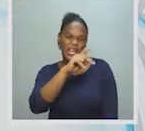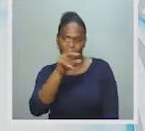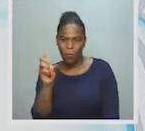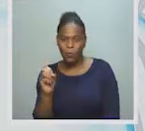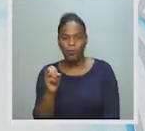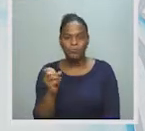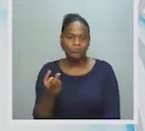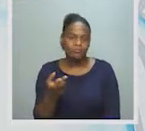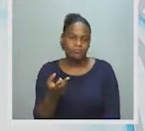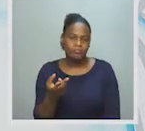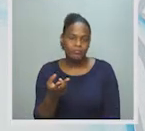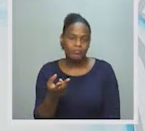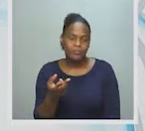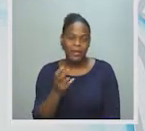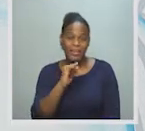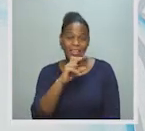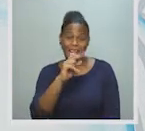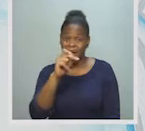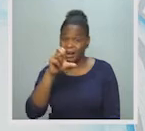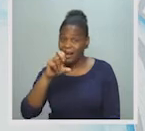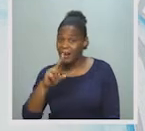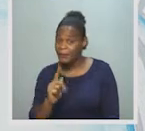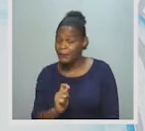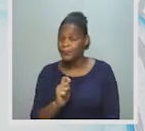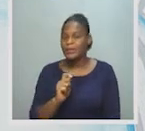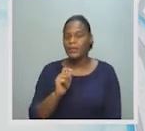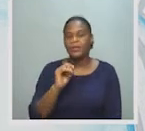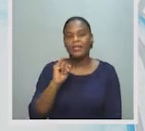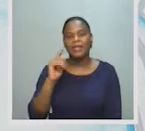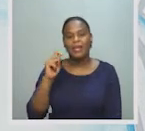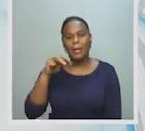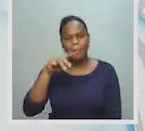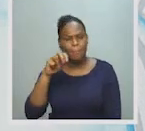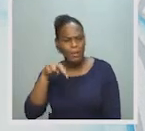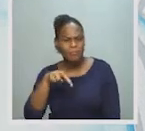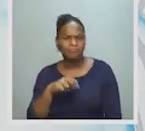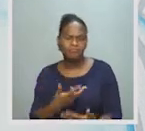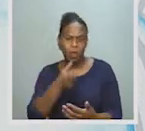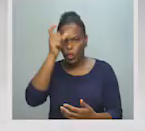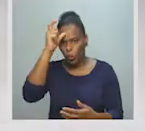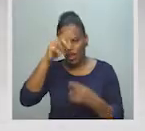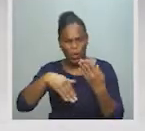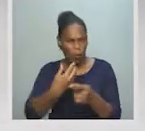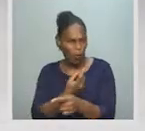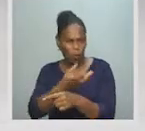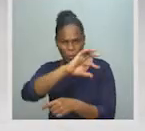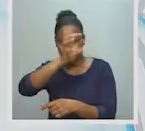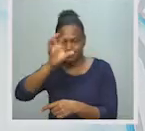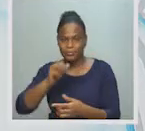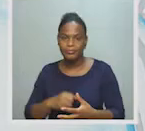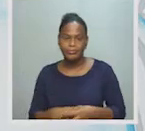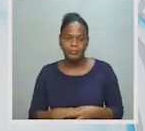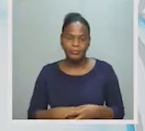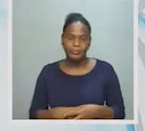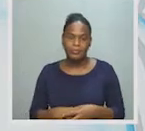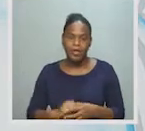Irão, Iraque, Iêmen, Israel, Síria, Turquia, por aí fora. Ainda outros